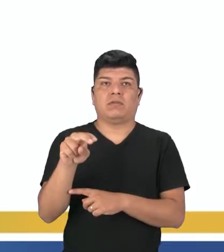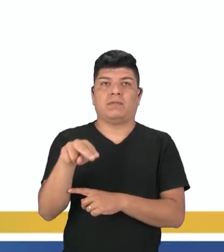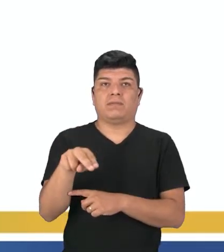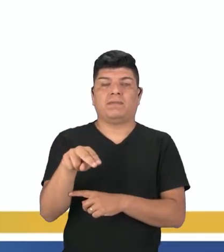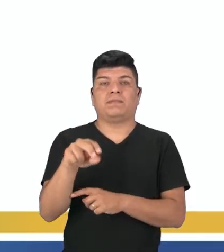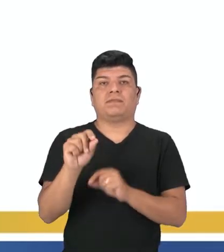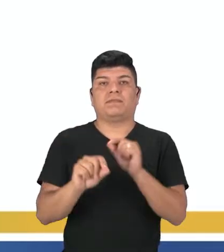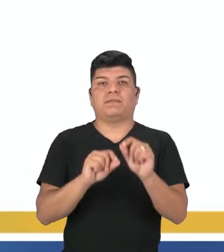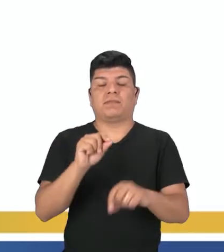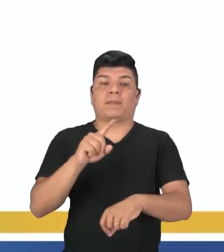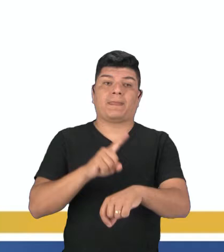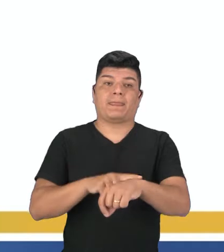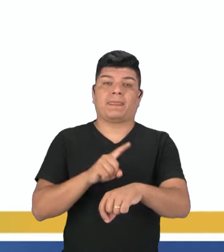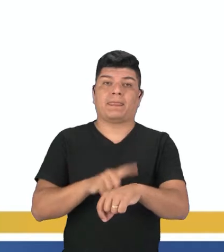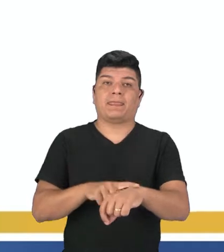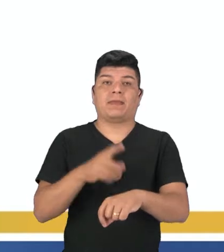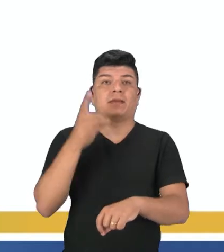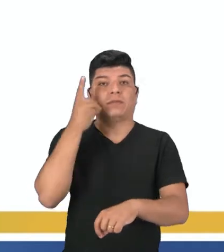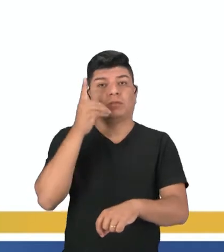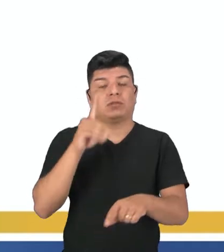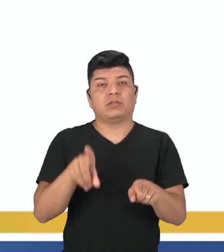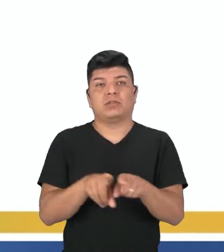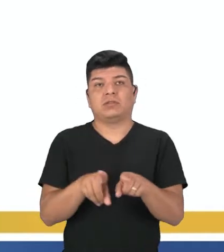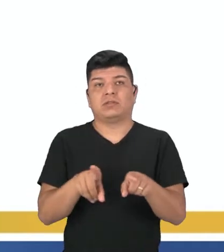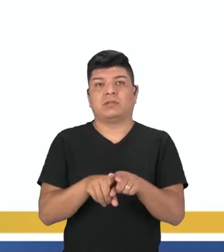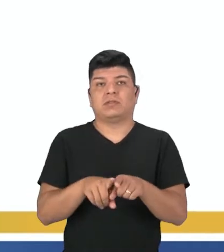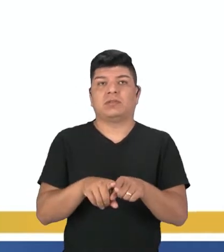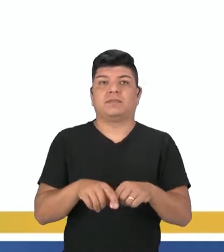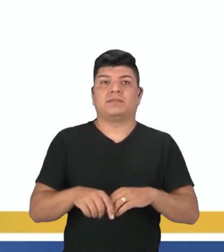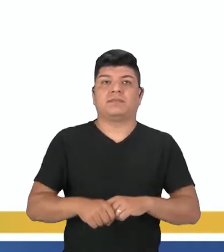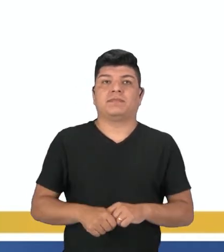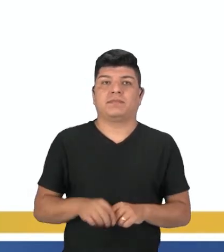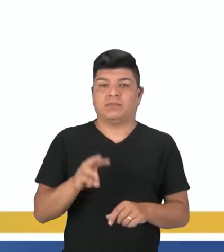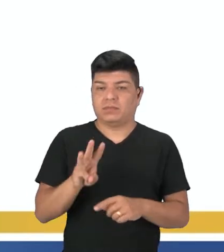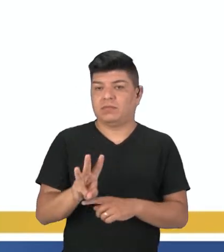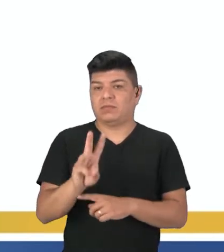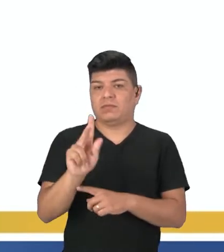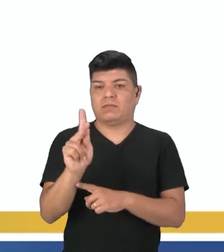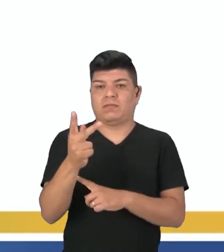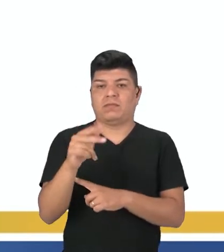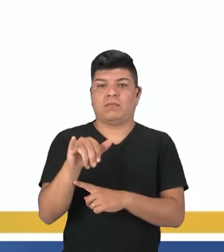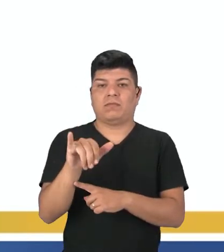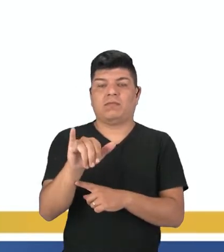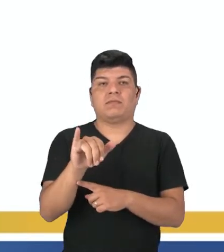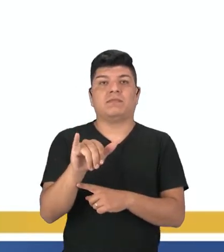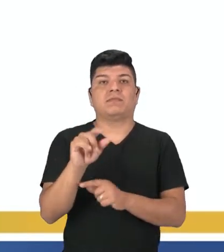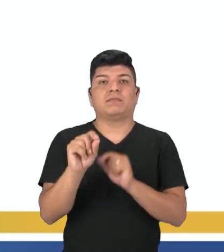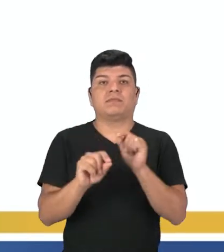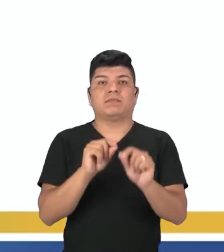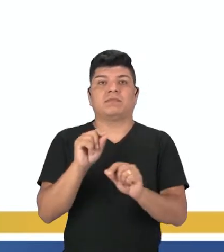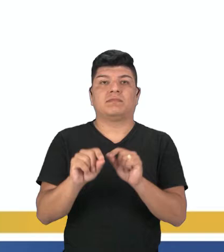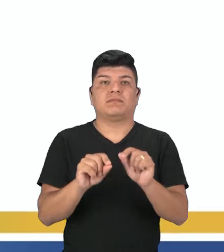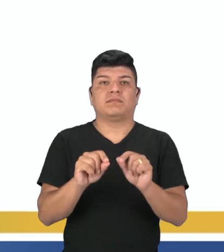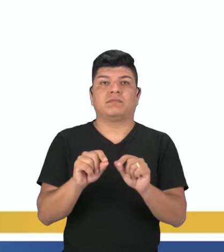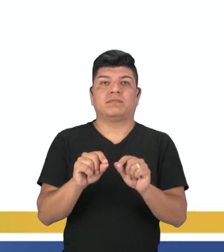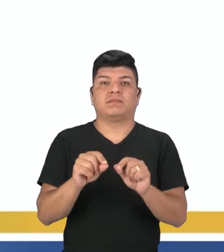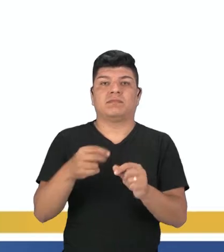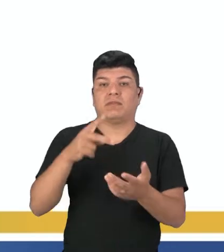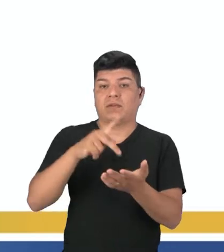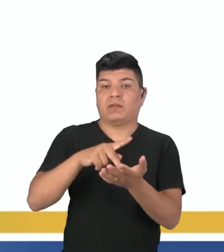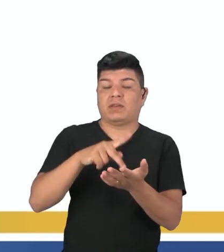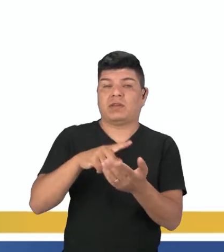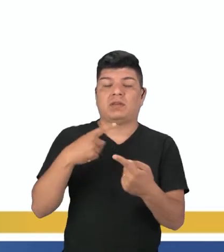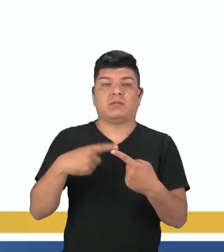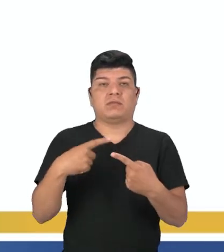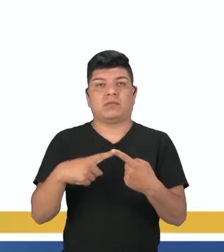para falar sobre tempo, sobre data, quando. E o why a gente usa para falar sobre reason, sobre razão,